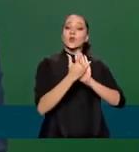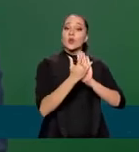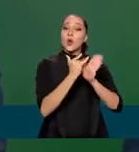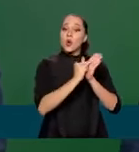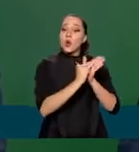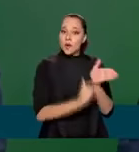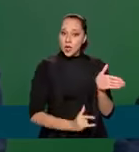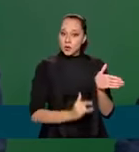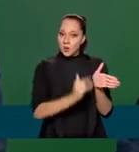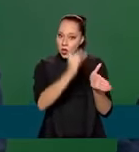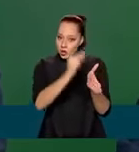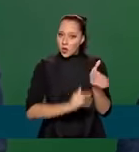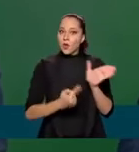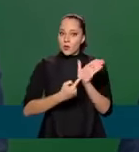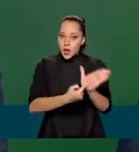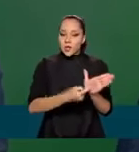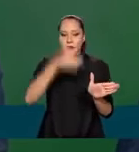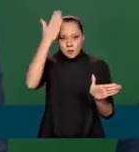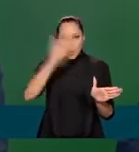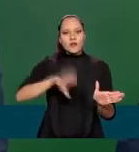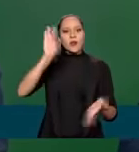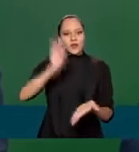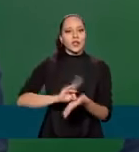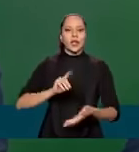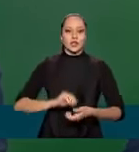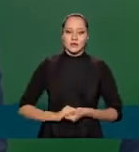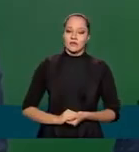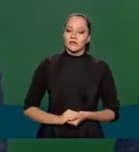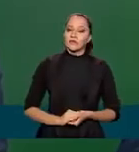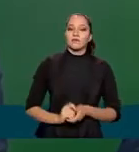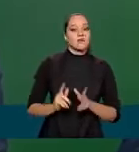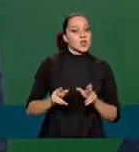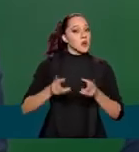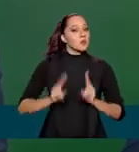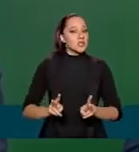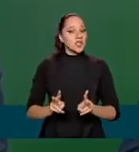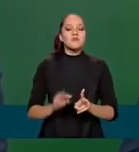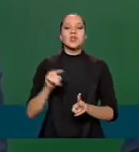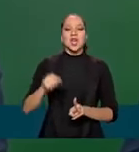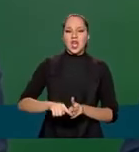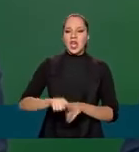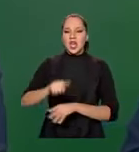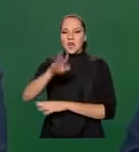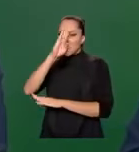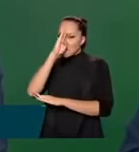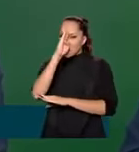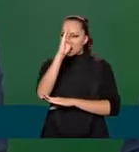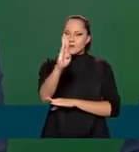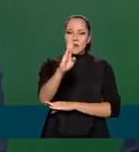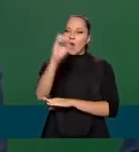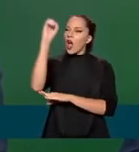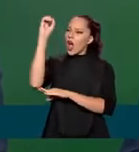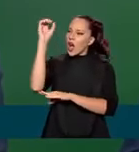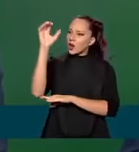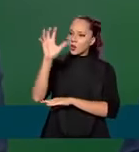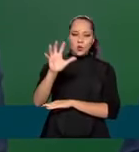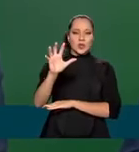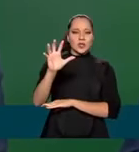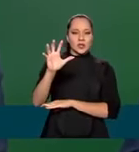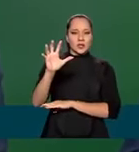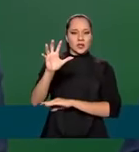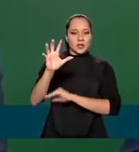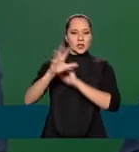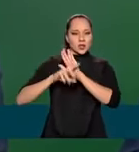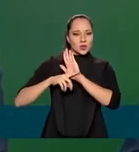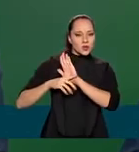a verdade E como sempre ela é o farol que guia o governo